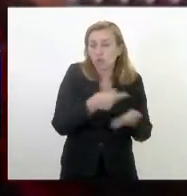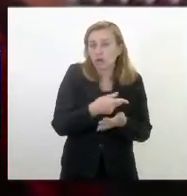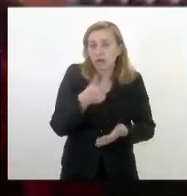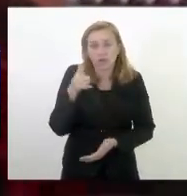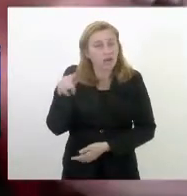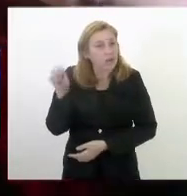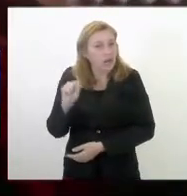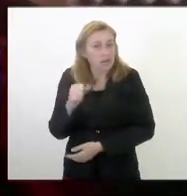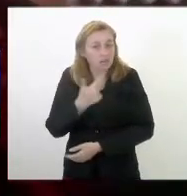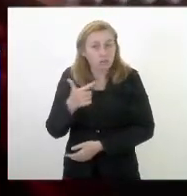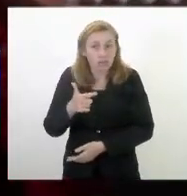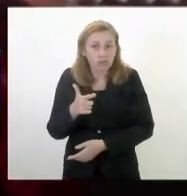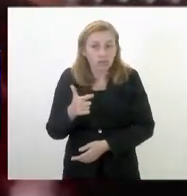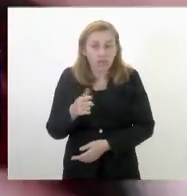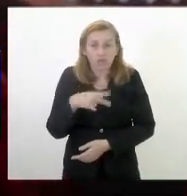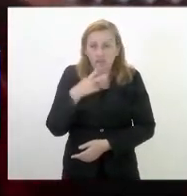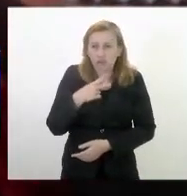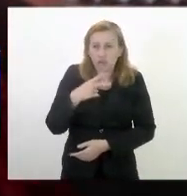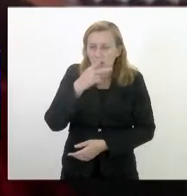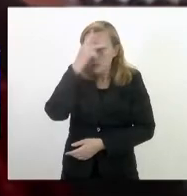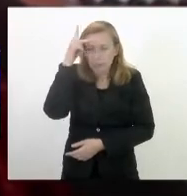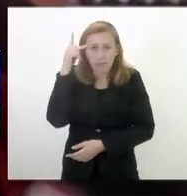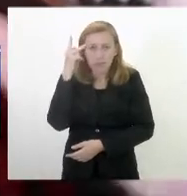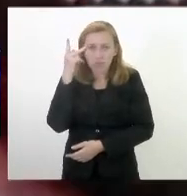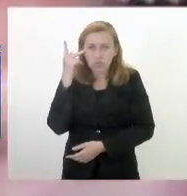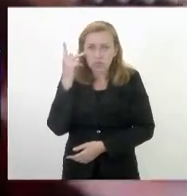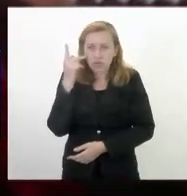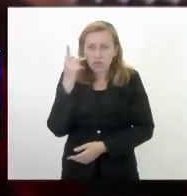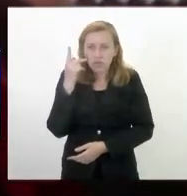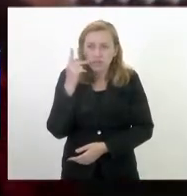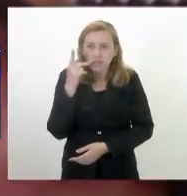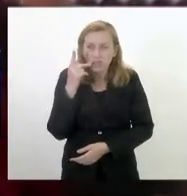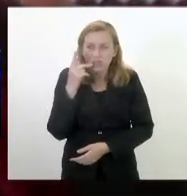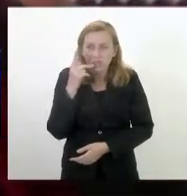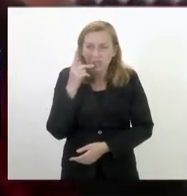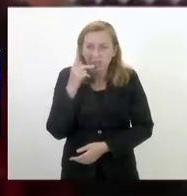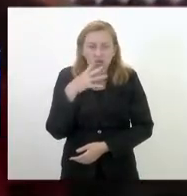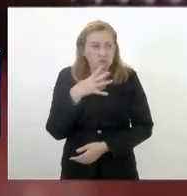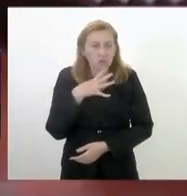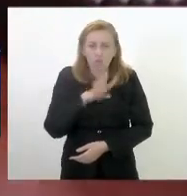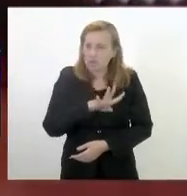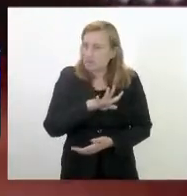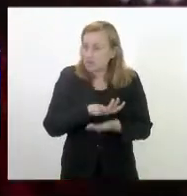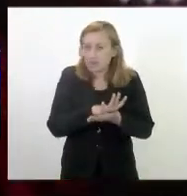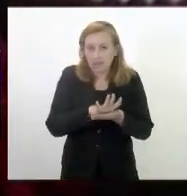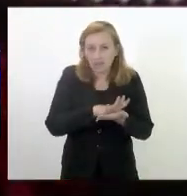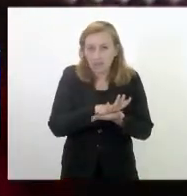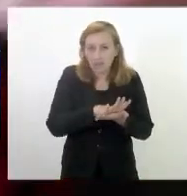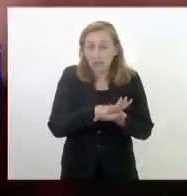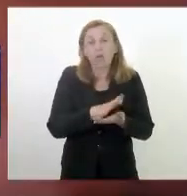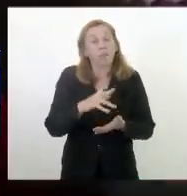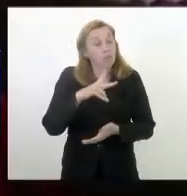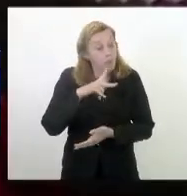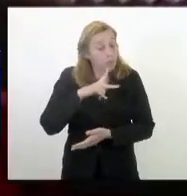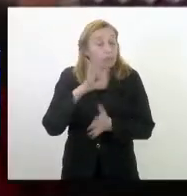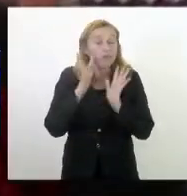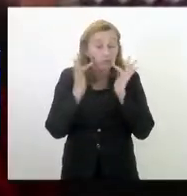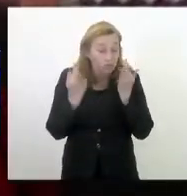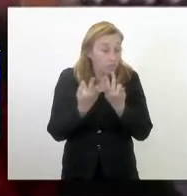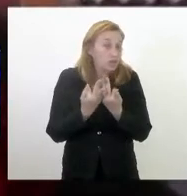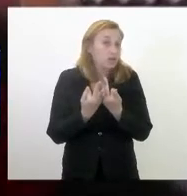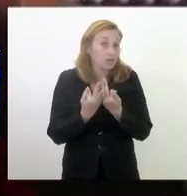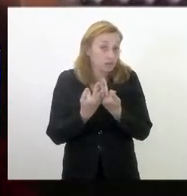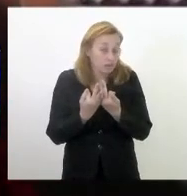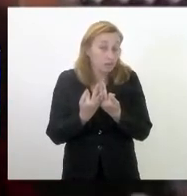existe. E eu não estou falando de pessoas externas, não, de pessoas desconhecidas ou amigos, da própria família, da parentela